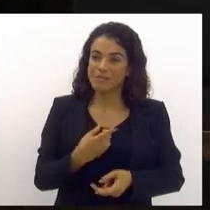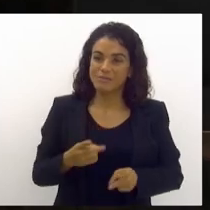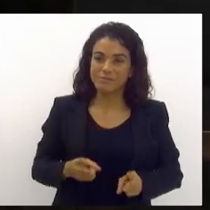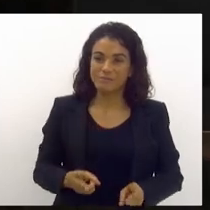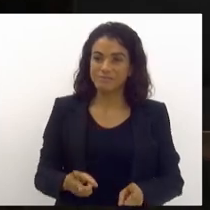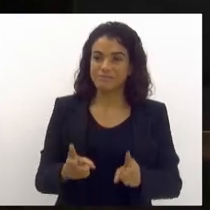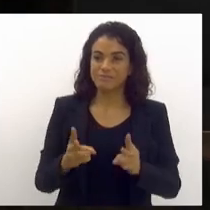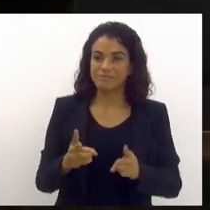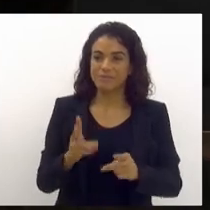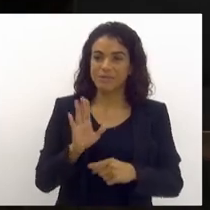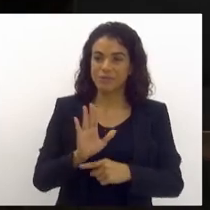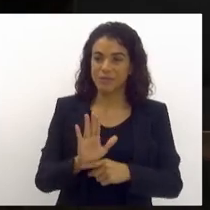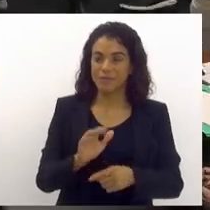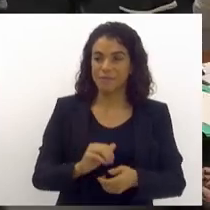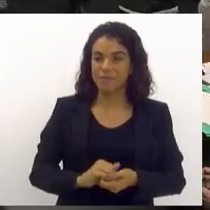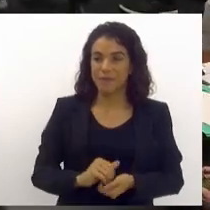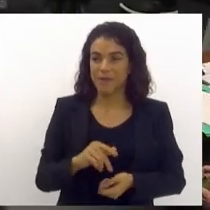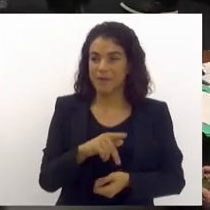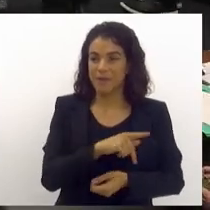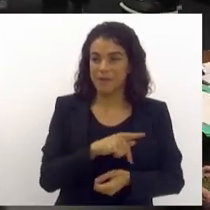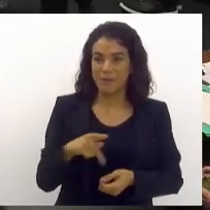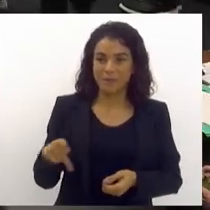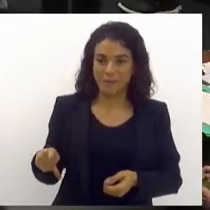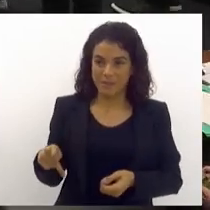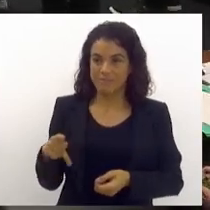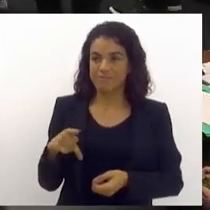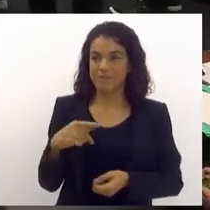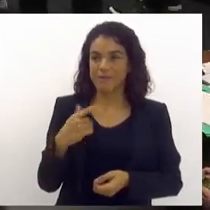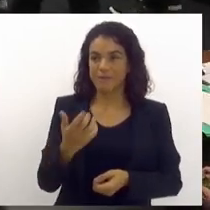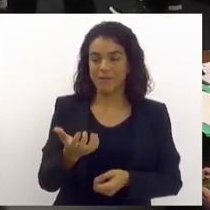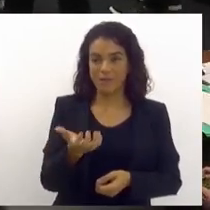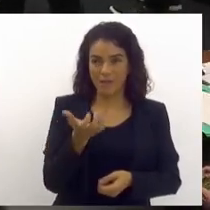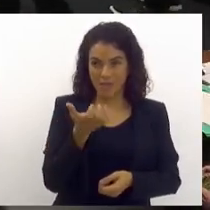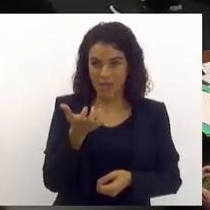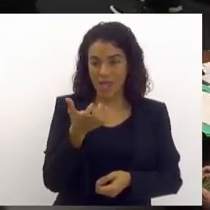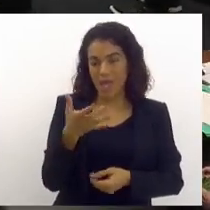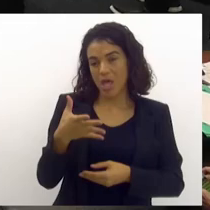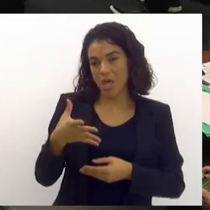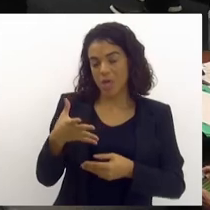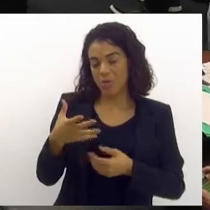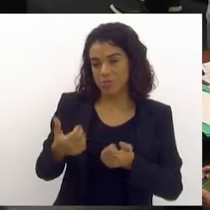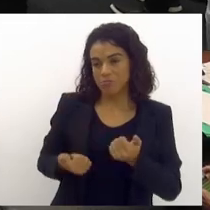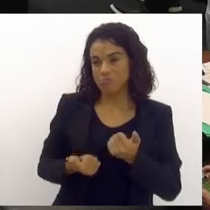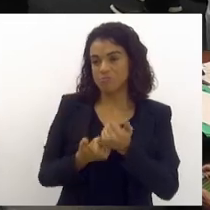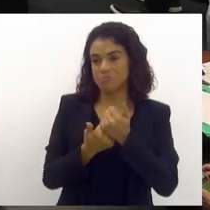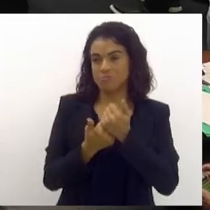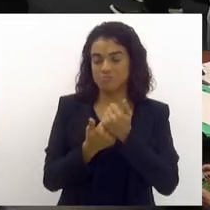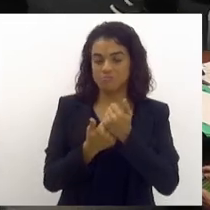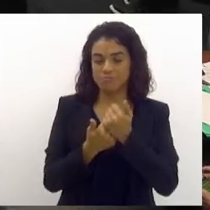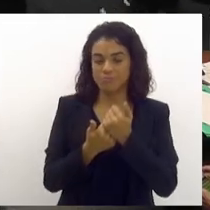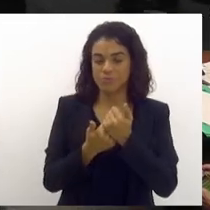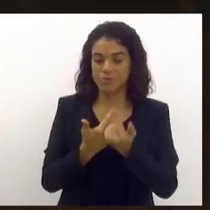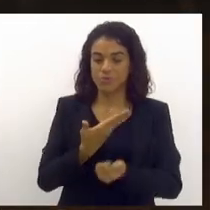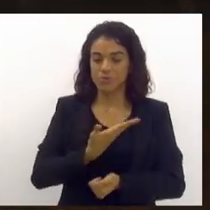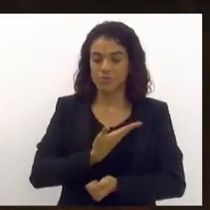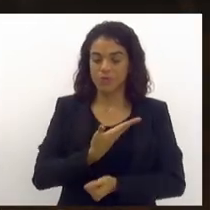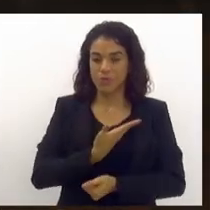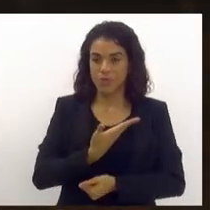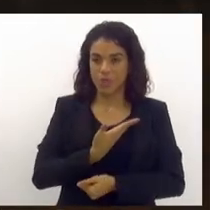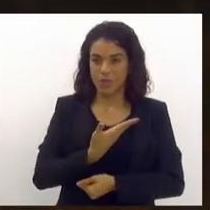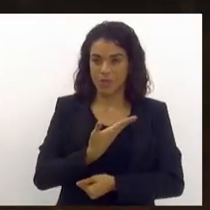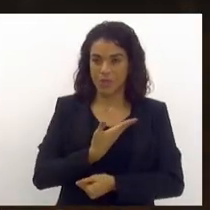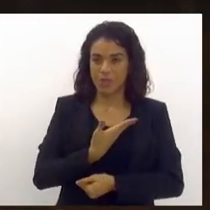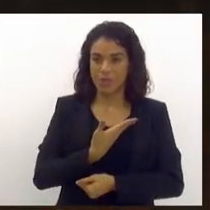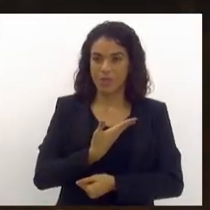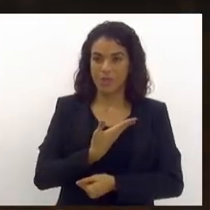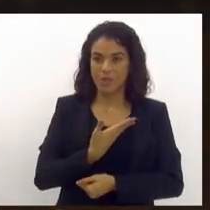Dani Balbi, por favor. Presidente, queria me somar aos colegas que registraram